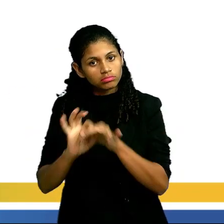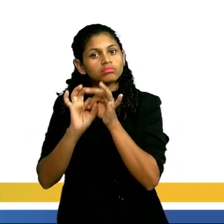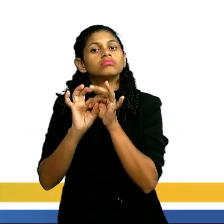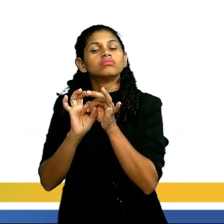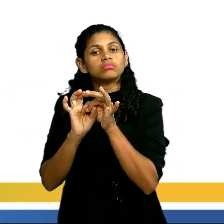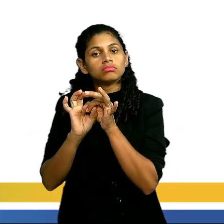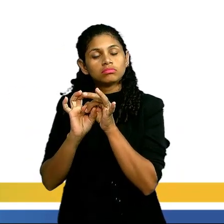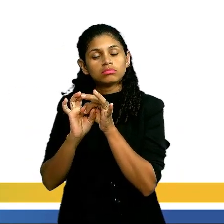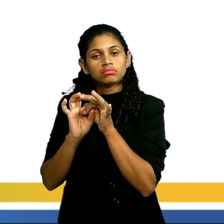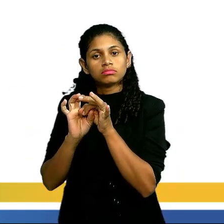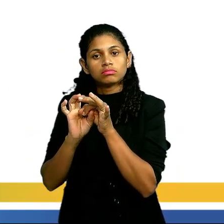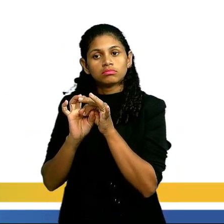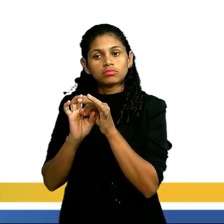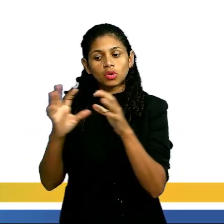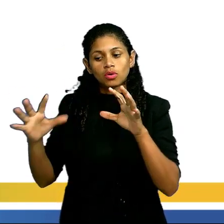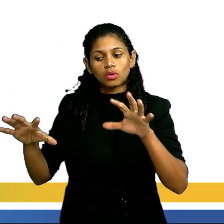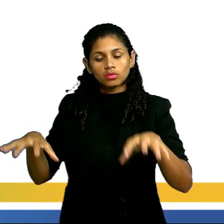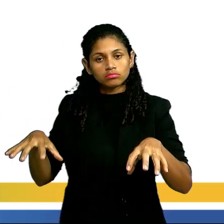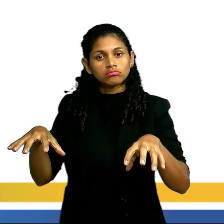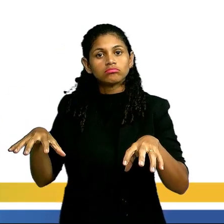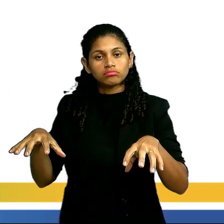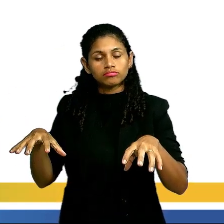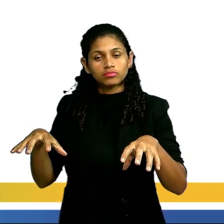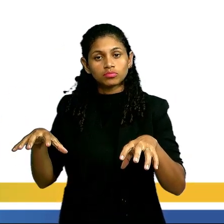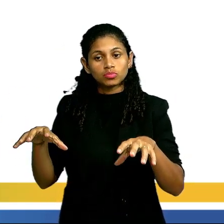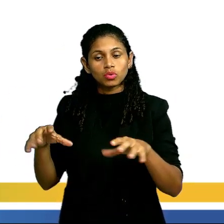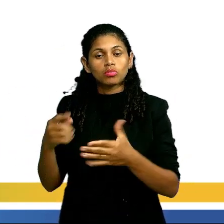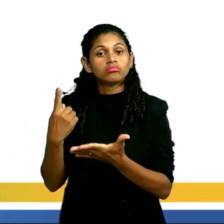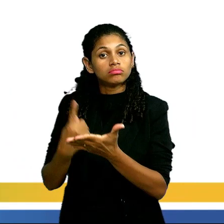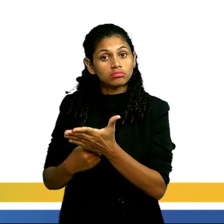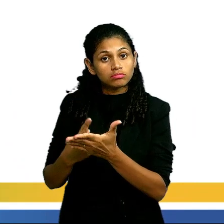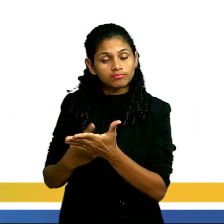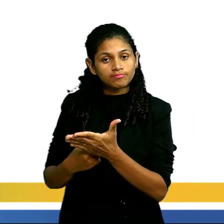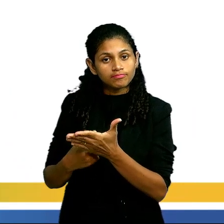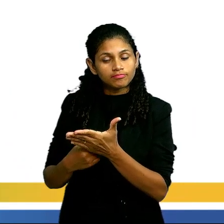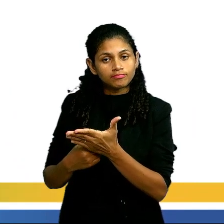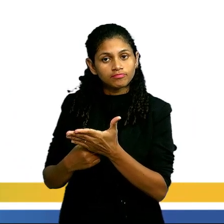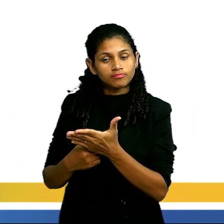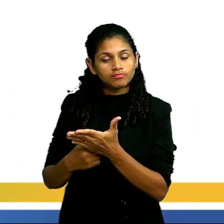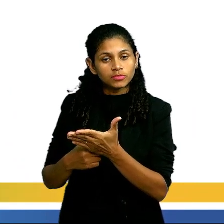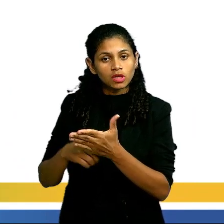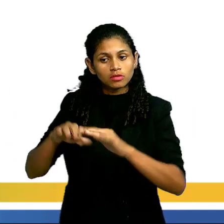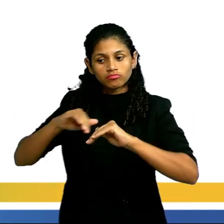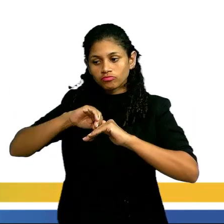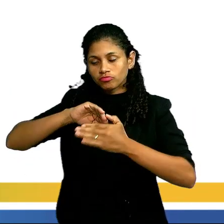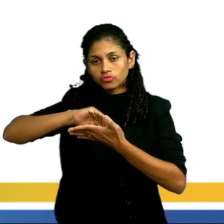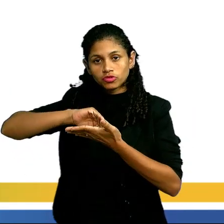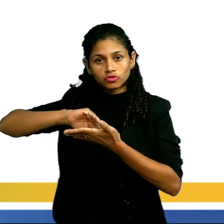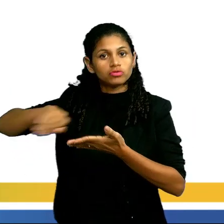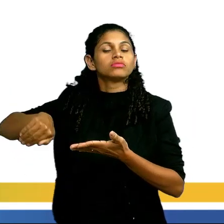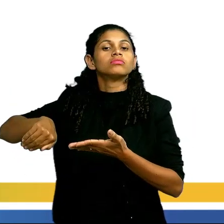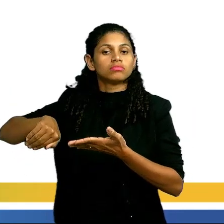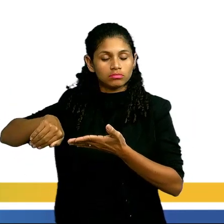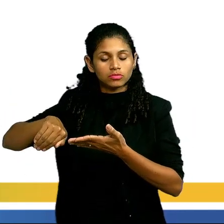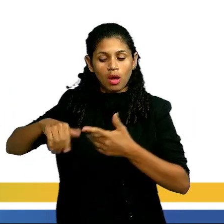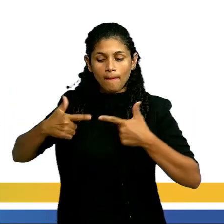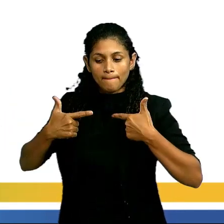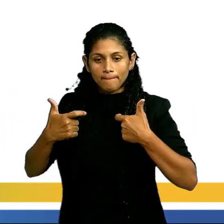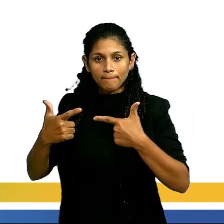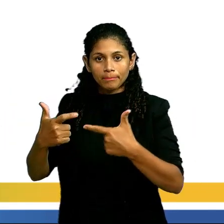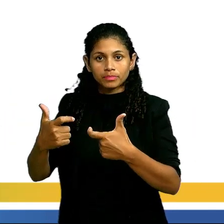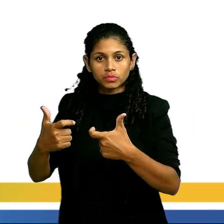partes, em que ambos se comprometeriam em retirar esses armamentos dos